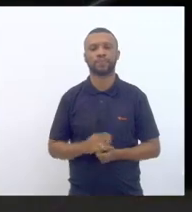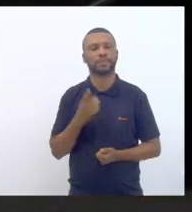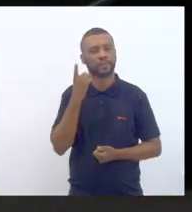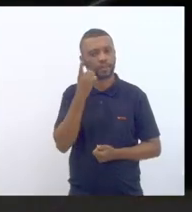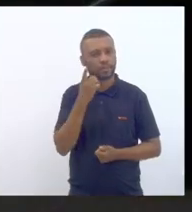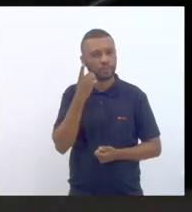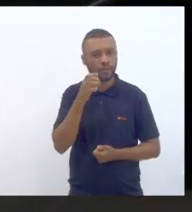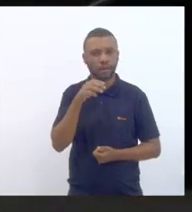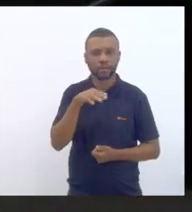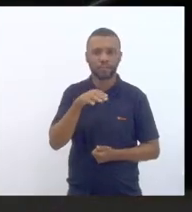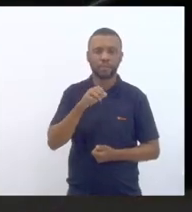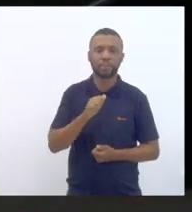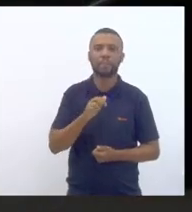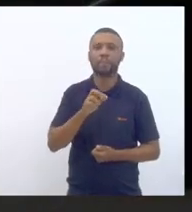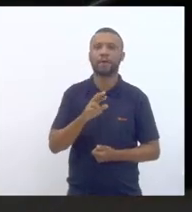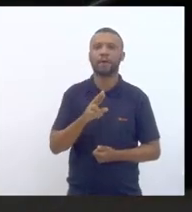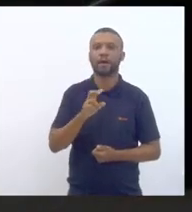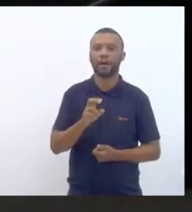Deputado Marcos Miller.